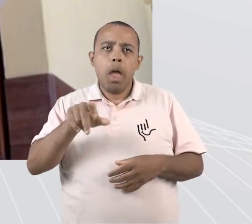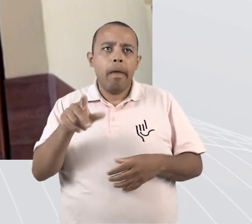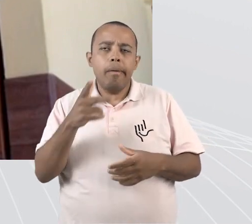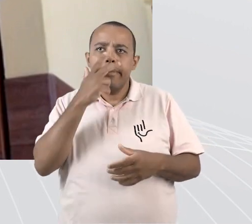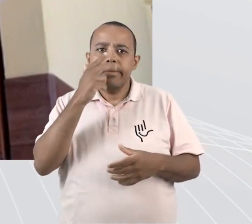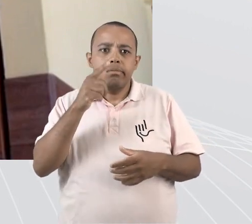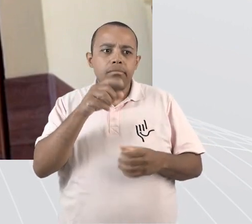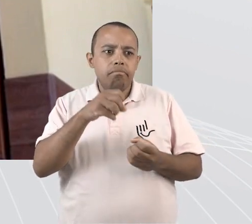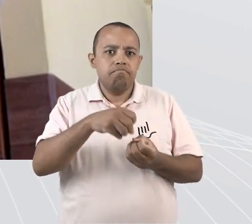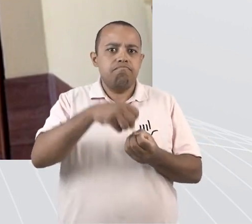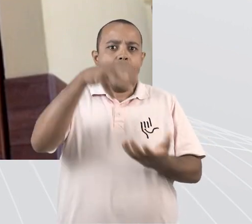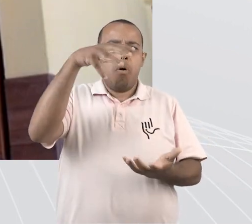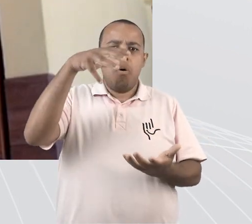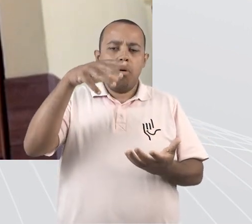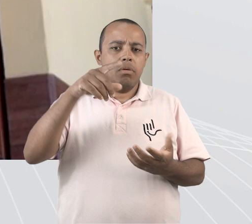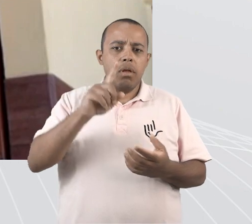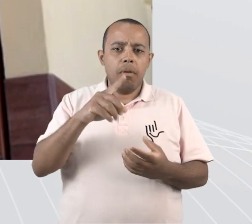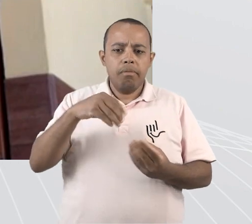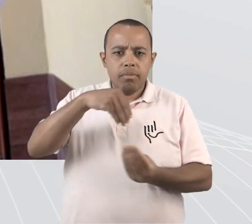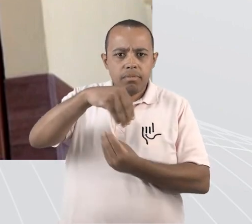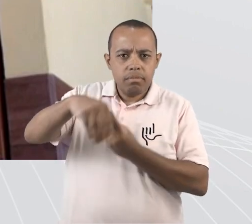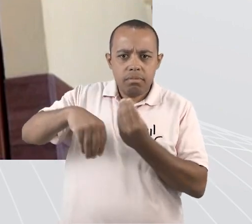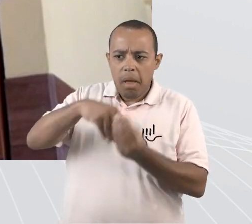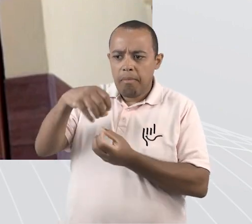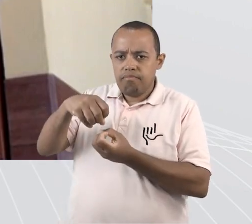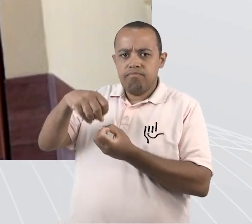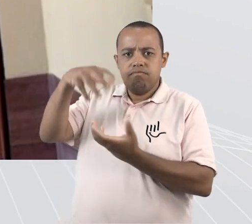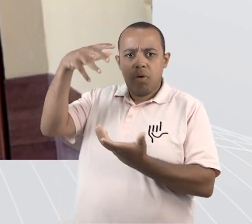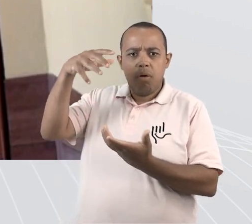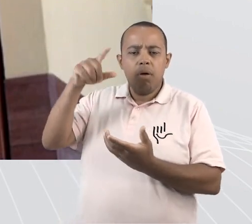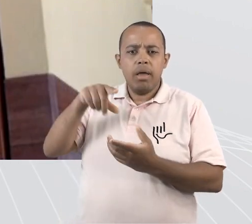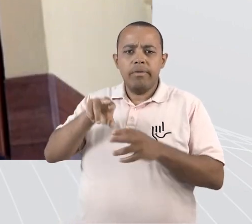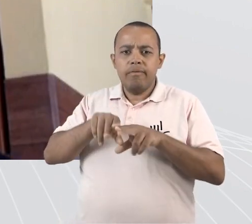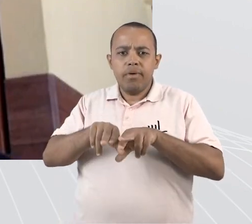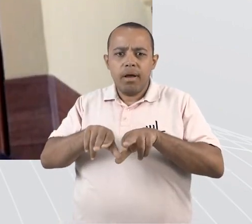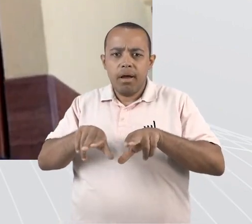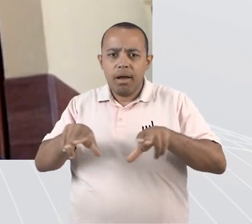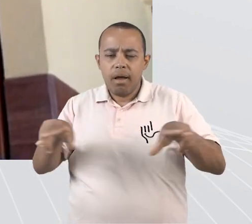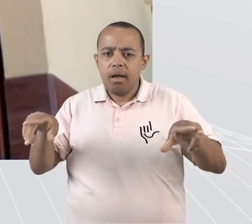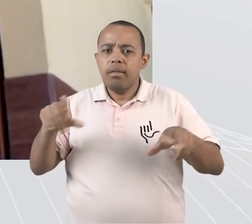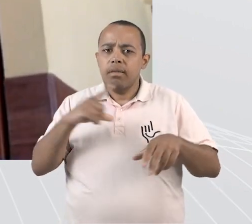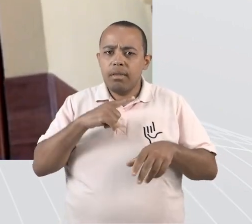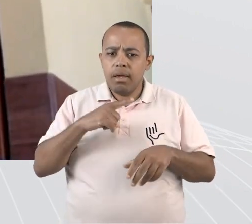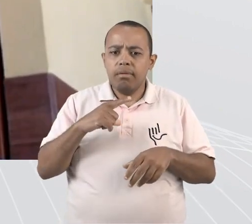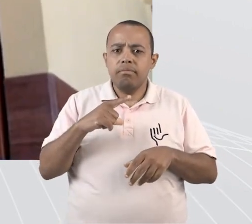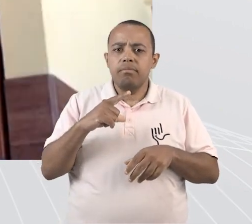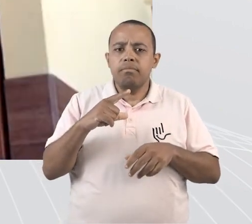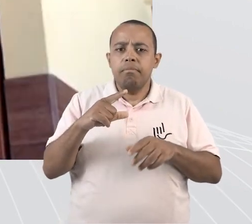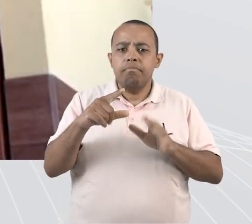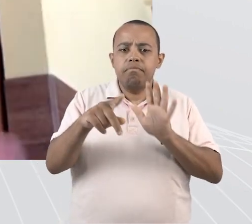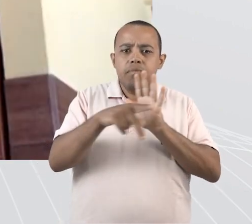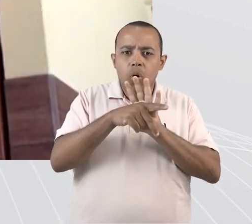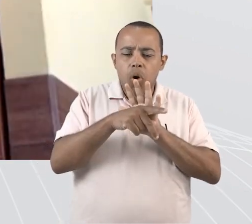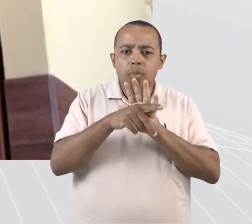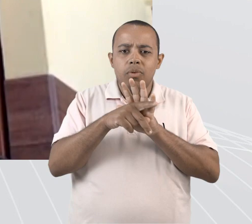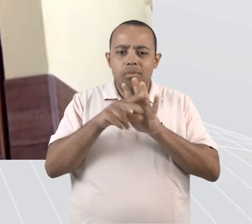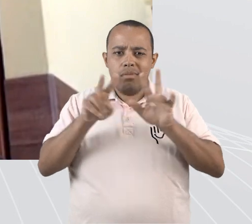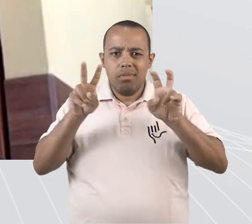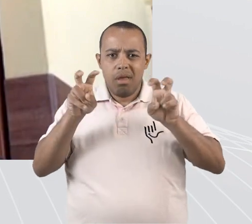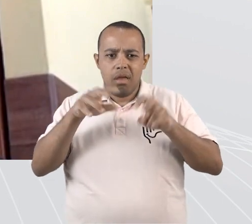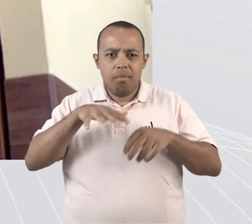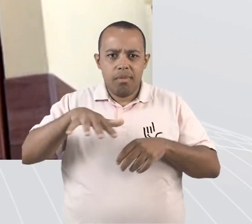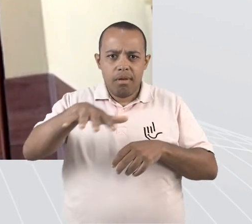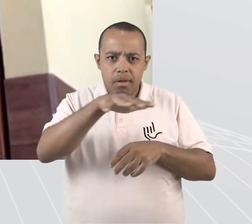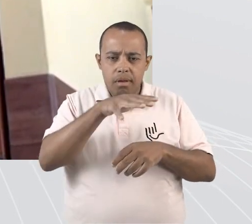dessas combinações não resultam em pessoas, não resultam em indivíduos, a maior parte é eliminada por seleção natural. Então, esse